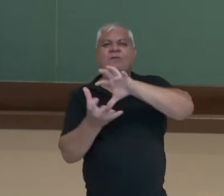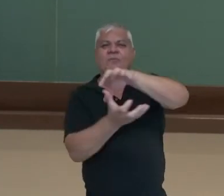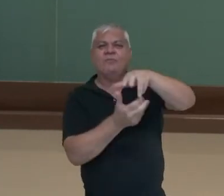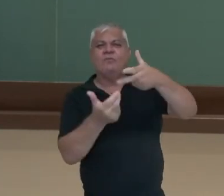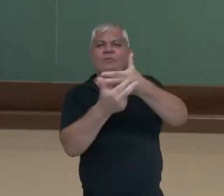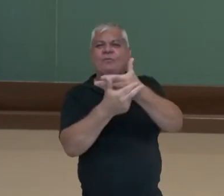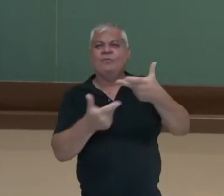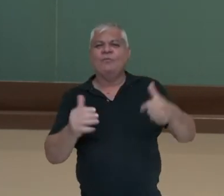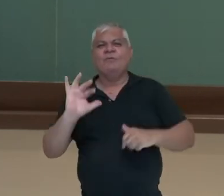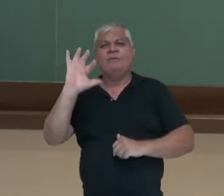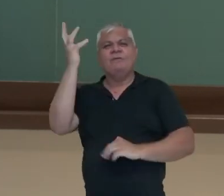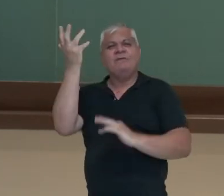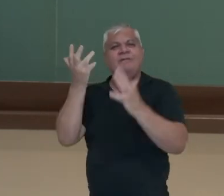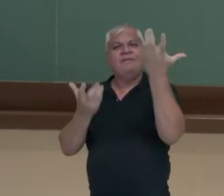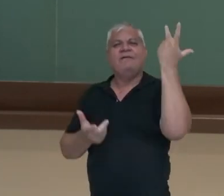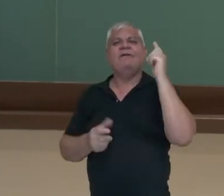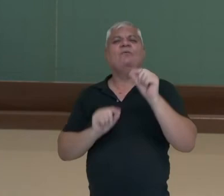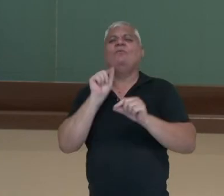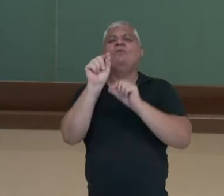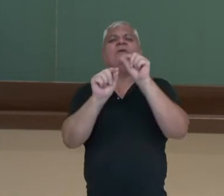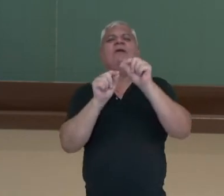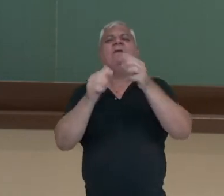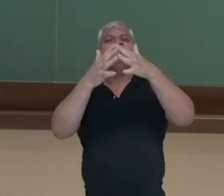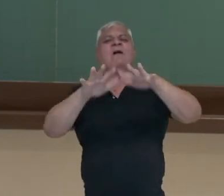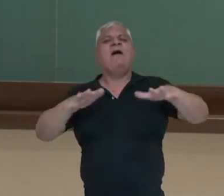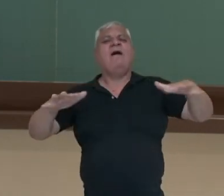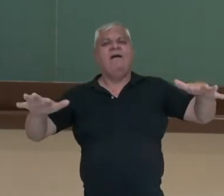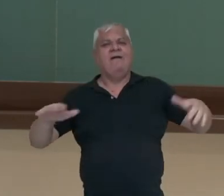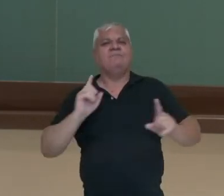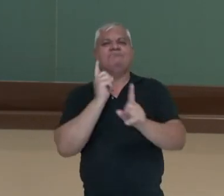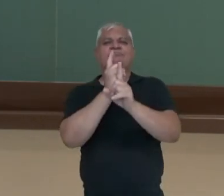os fenômenos, né? Para o que tem no mar.